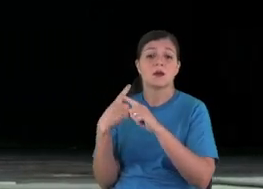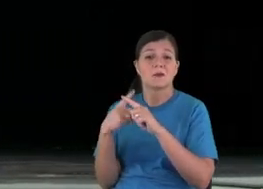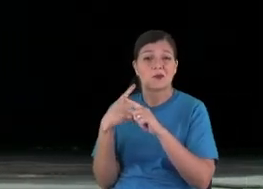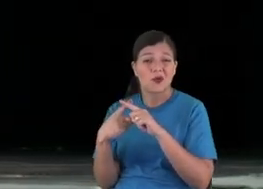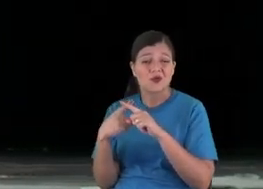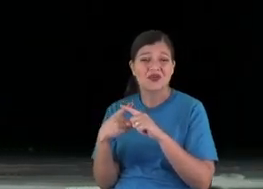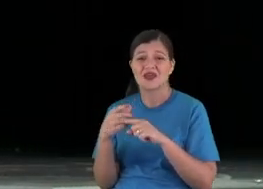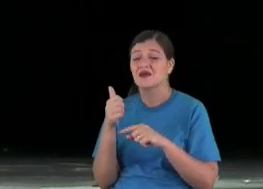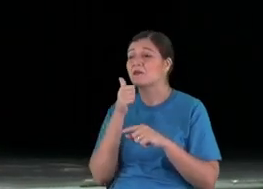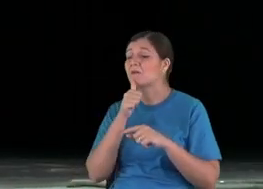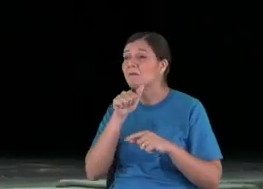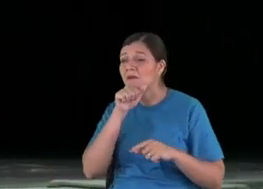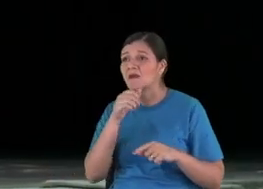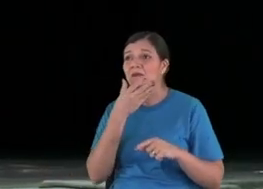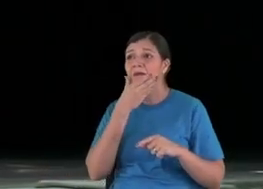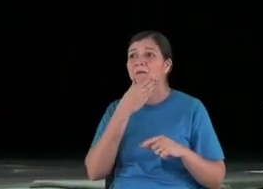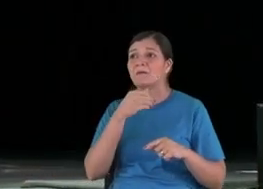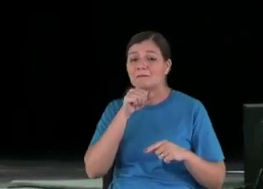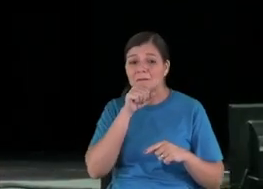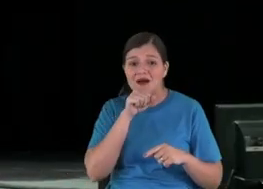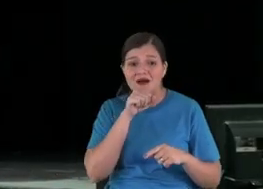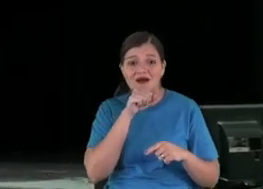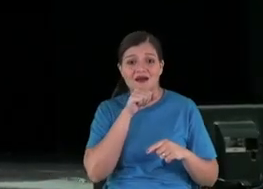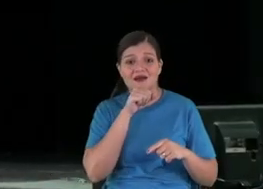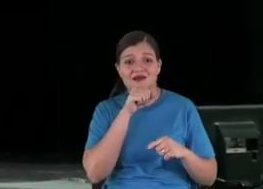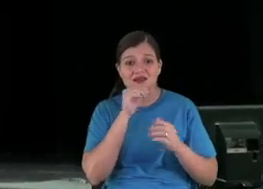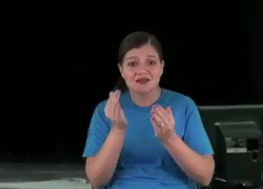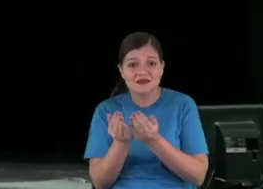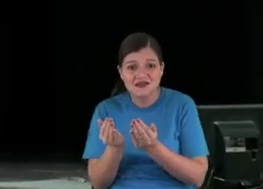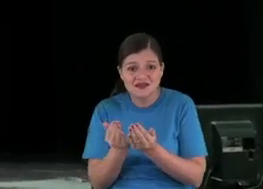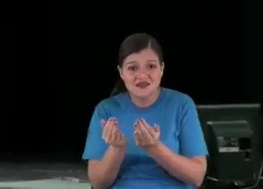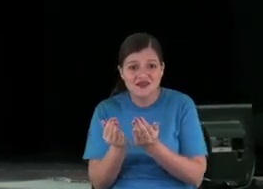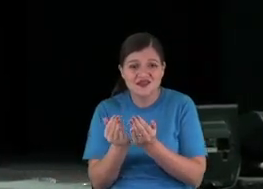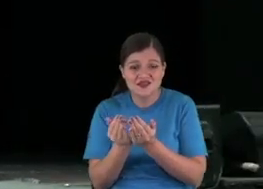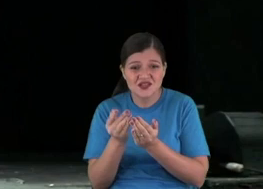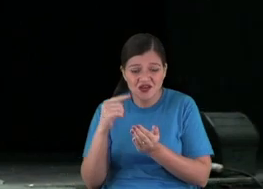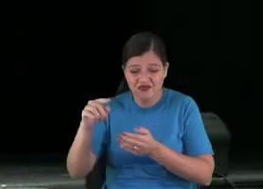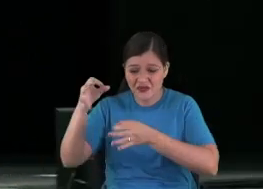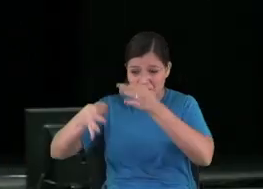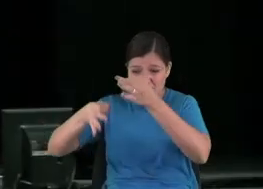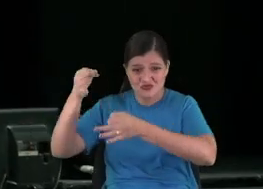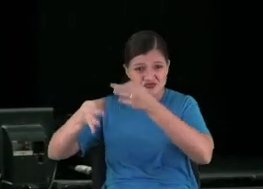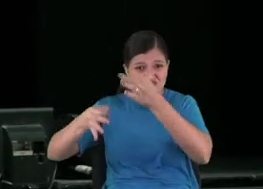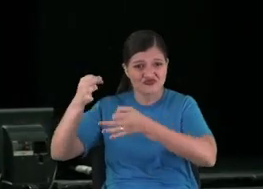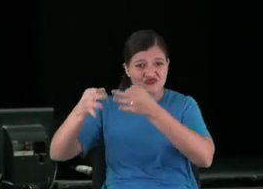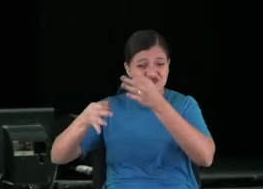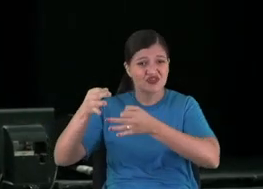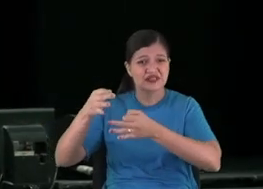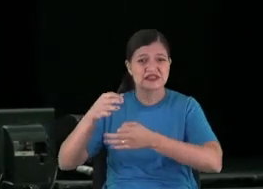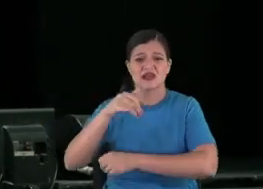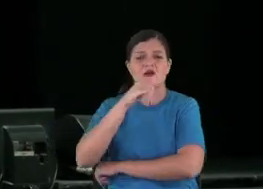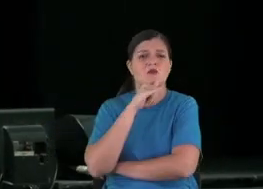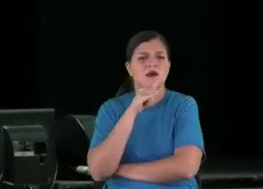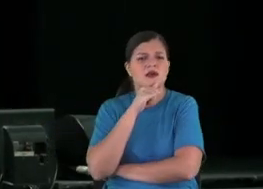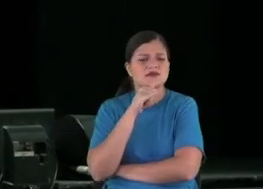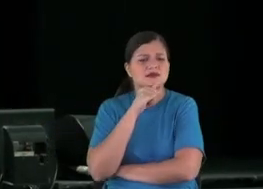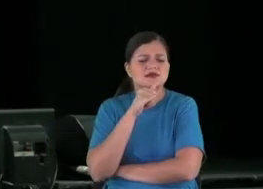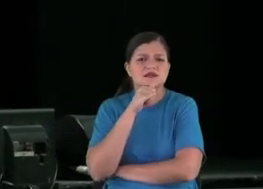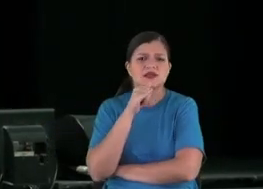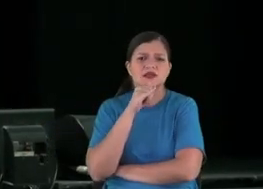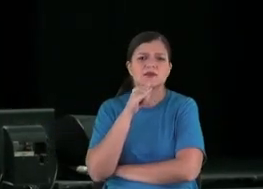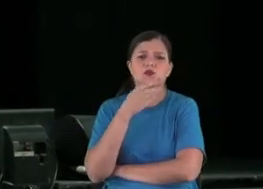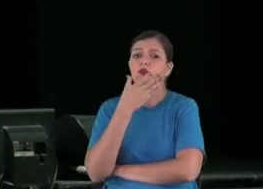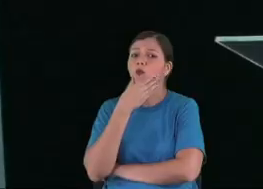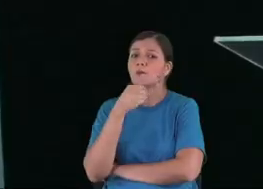que não queriam que seus filhos tivessem disciplina. Um caso na justiça foi de uma jovem, uns 13, 14 anos, pai líder